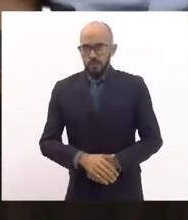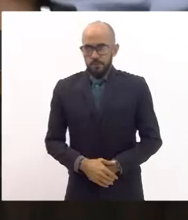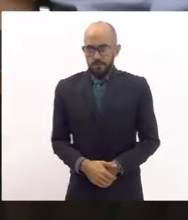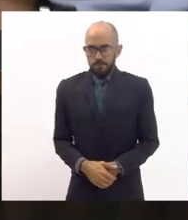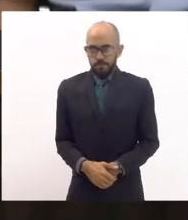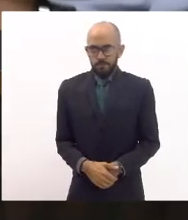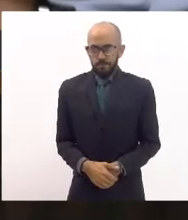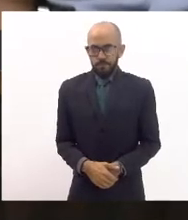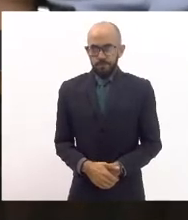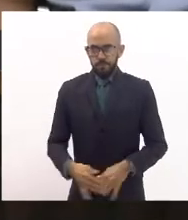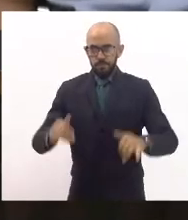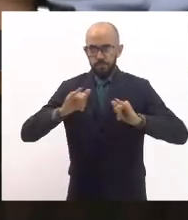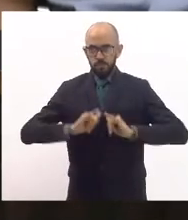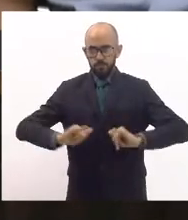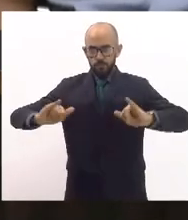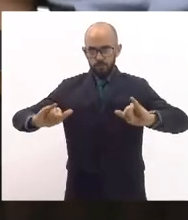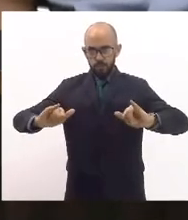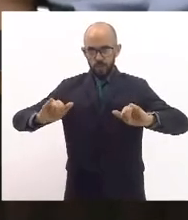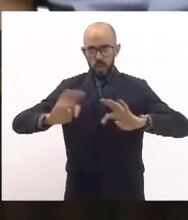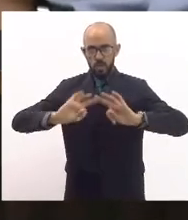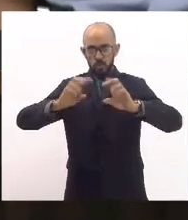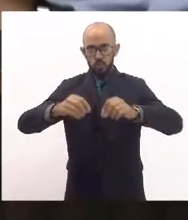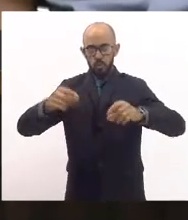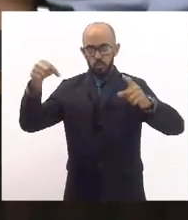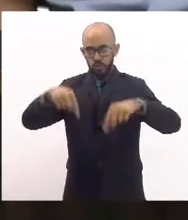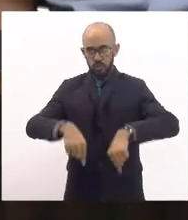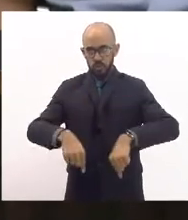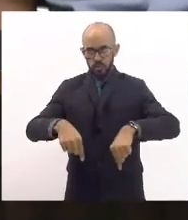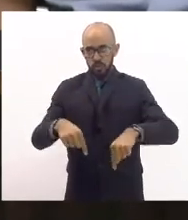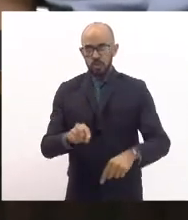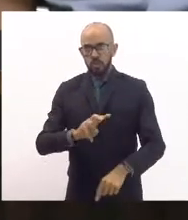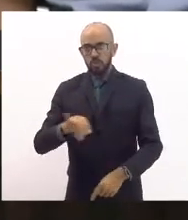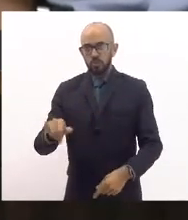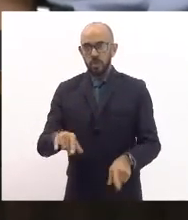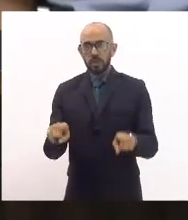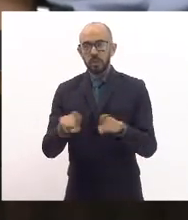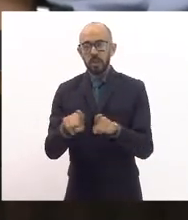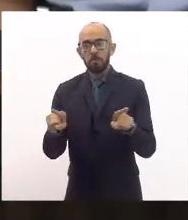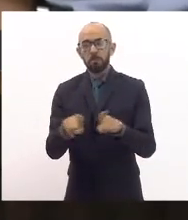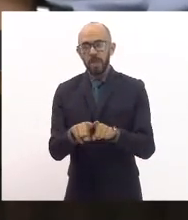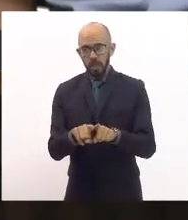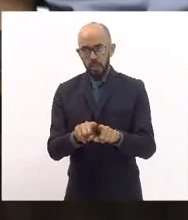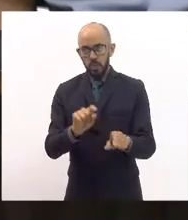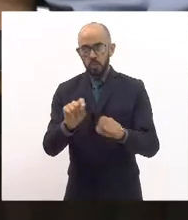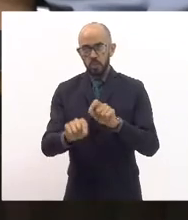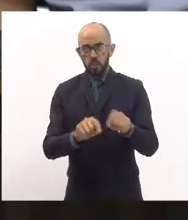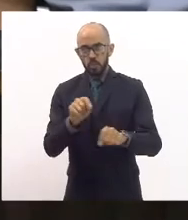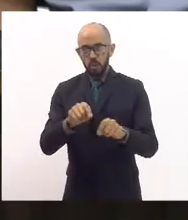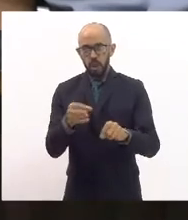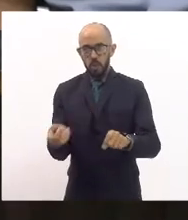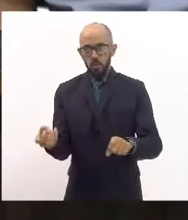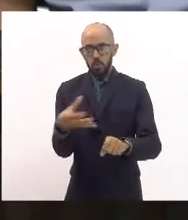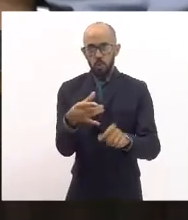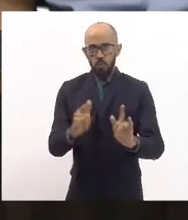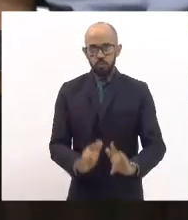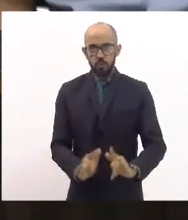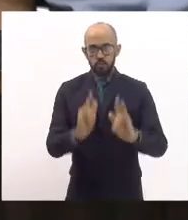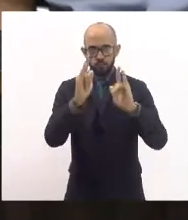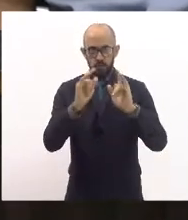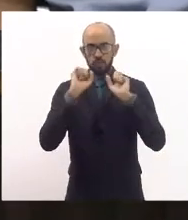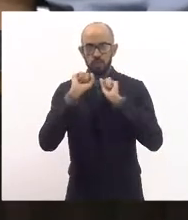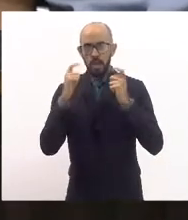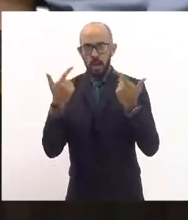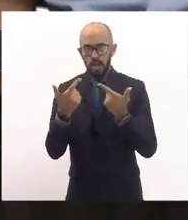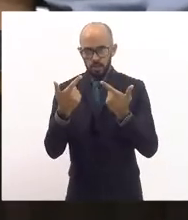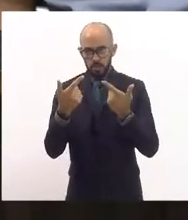a proclamar a todos que daremos aqui a ao novo Edifício Lúcio Lúcio